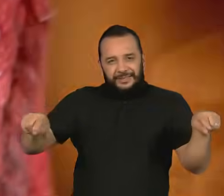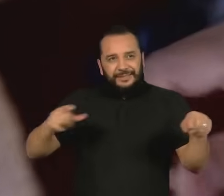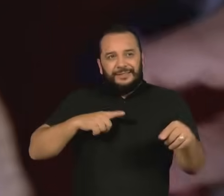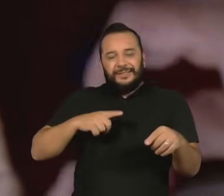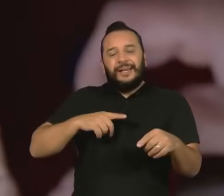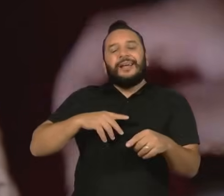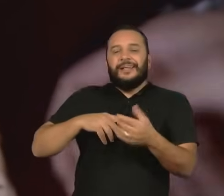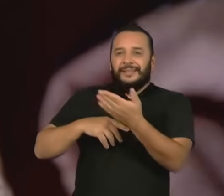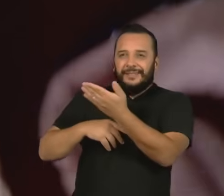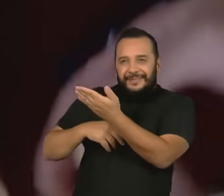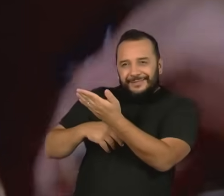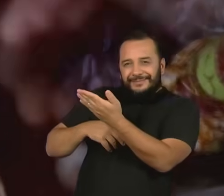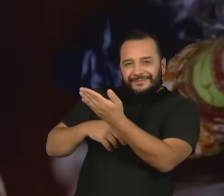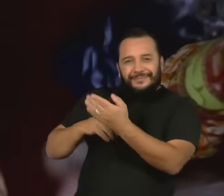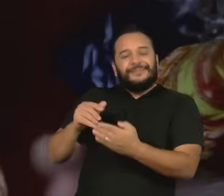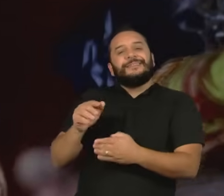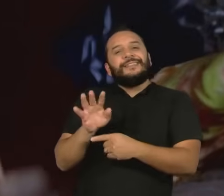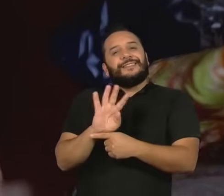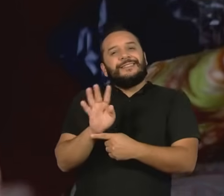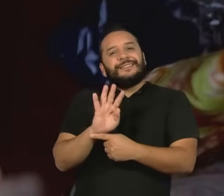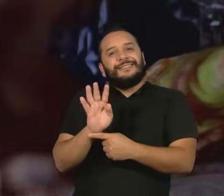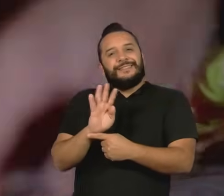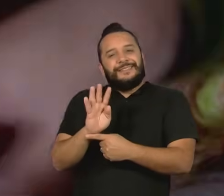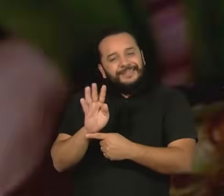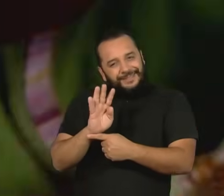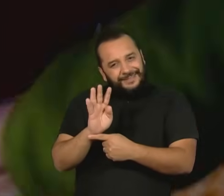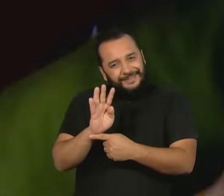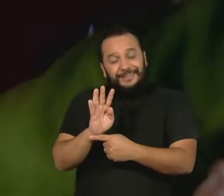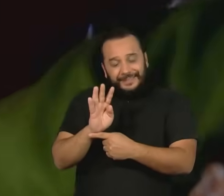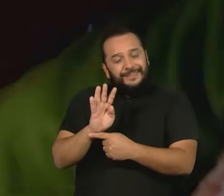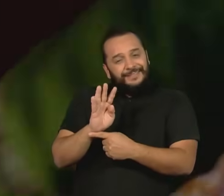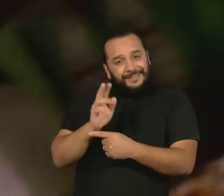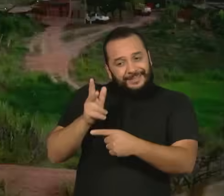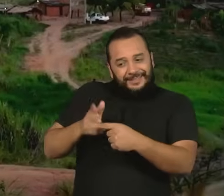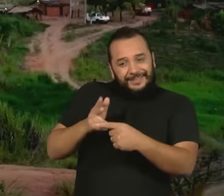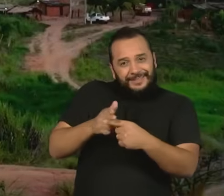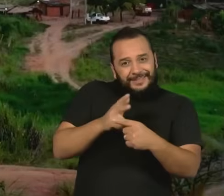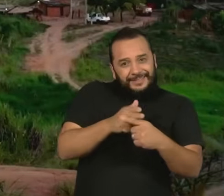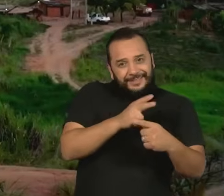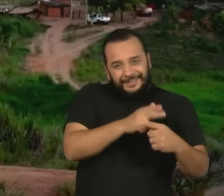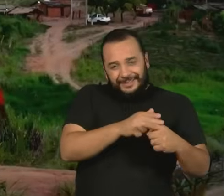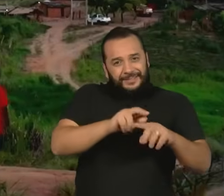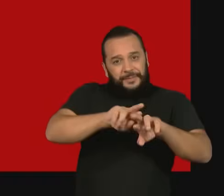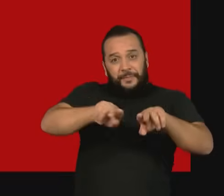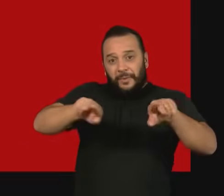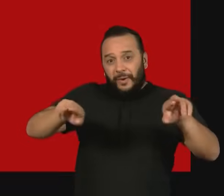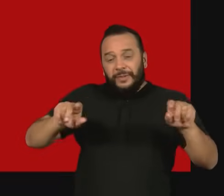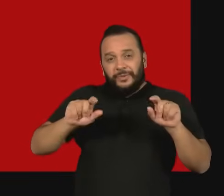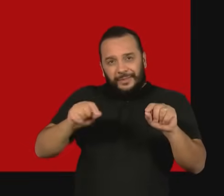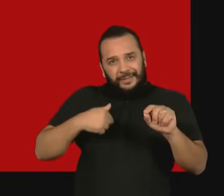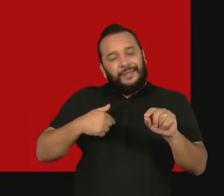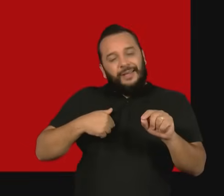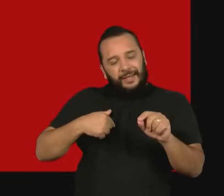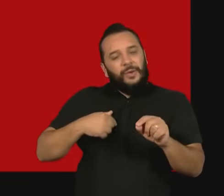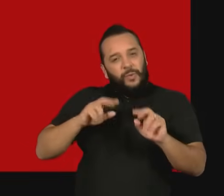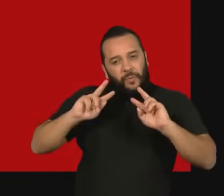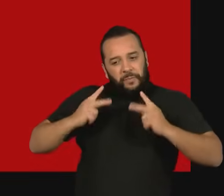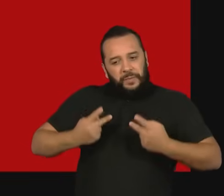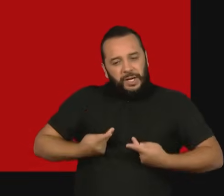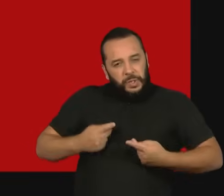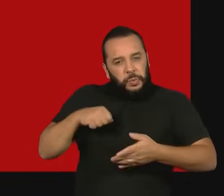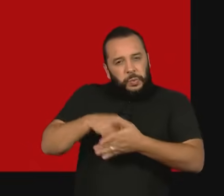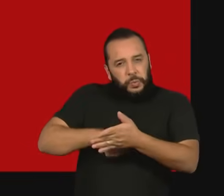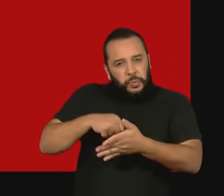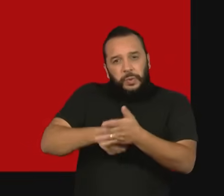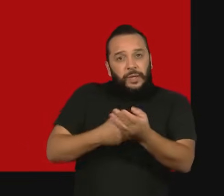Futuro da Terra é revelar essa riqueza humana e suas lutas. A série documental Futuro